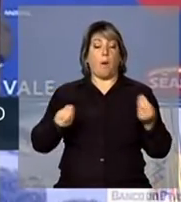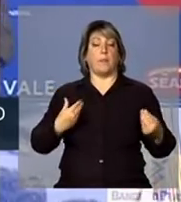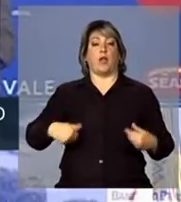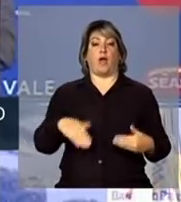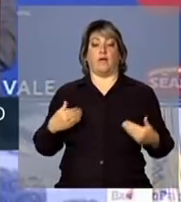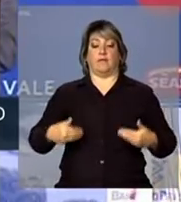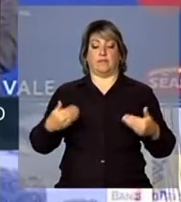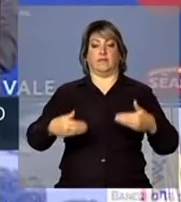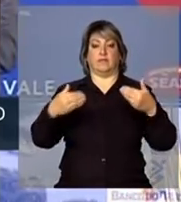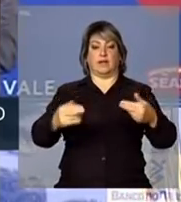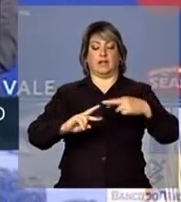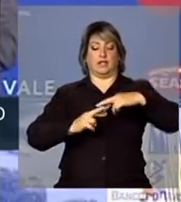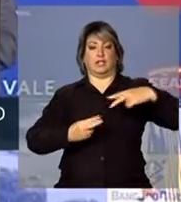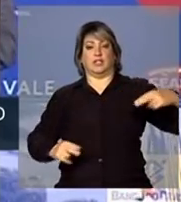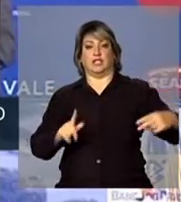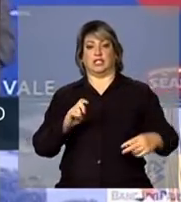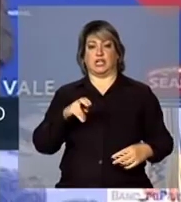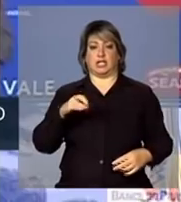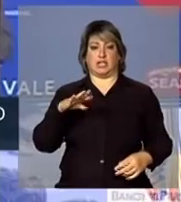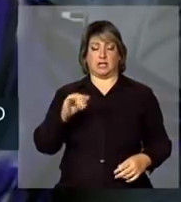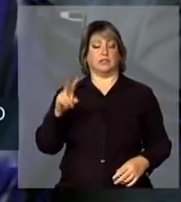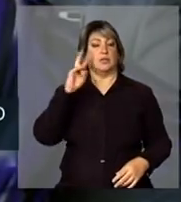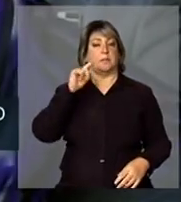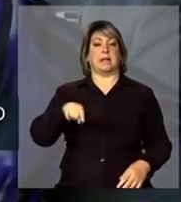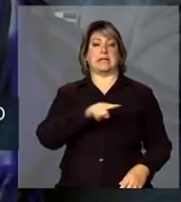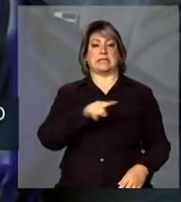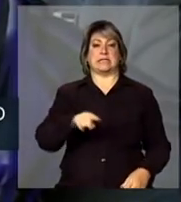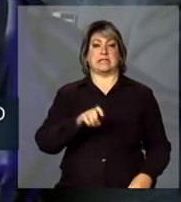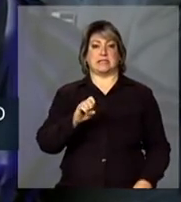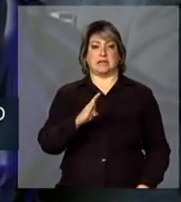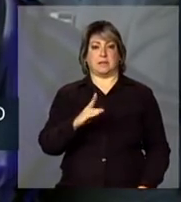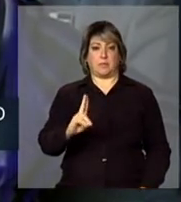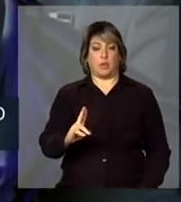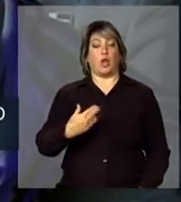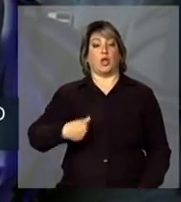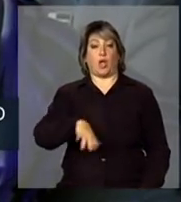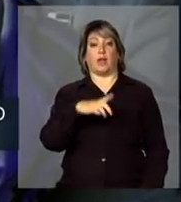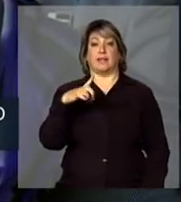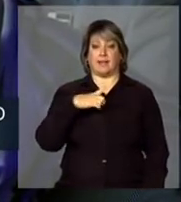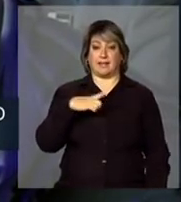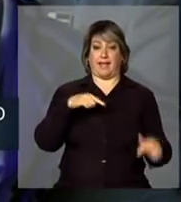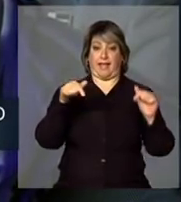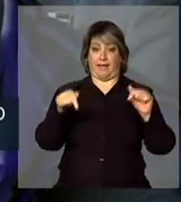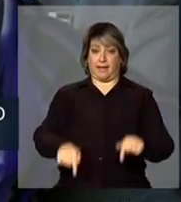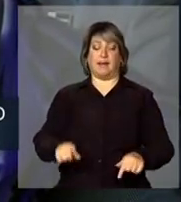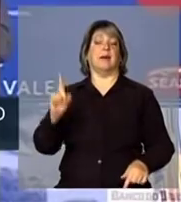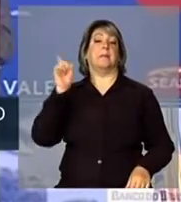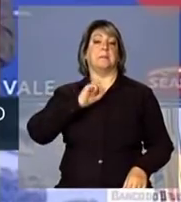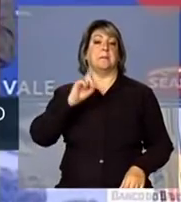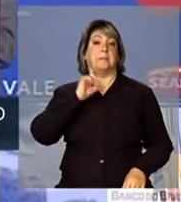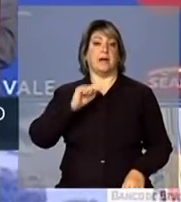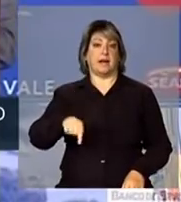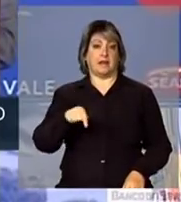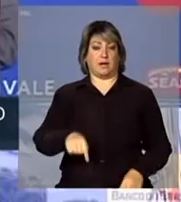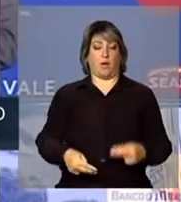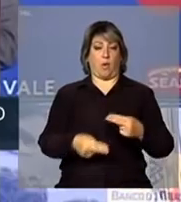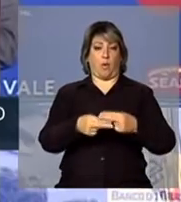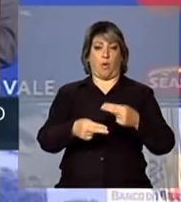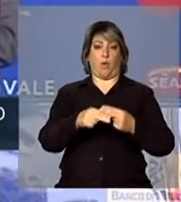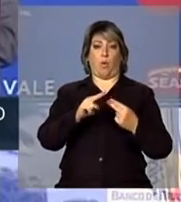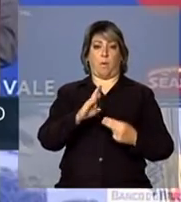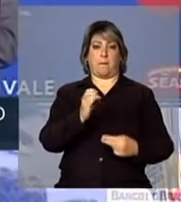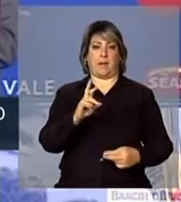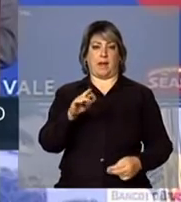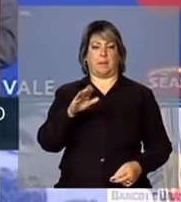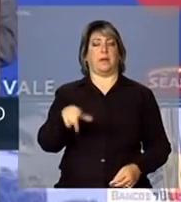de genética na questão zebulina. E nós temos hoje aqui, em Minas, em Uberaba, o maior polo zebulino